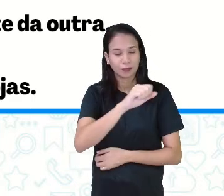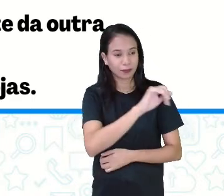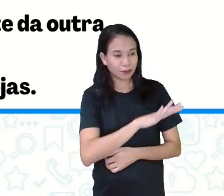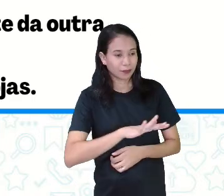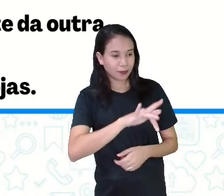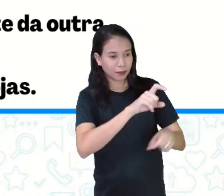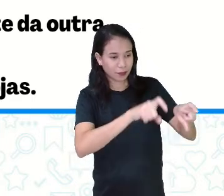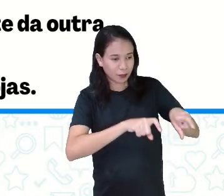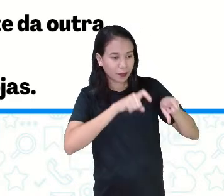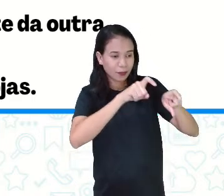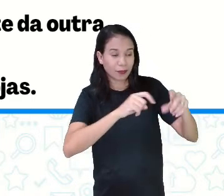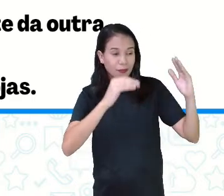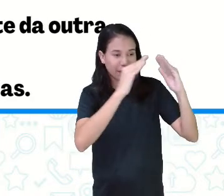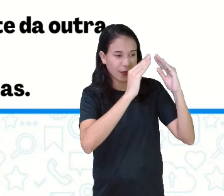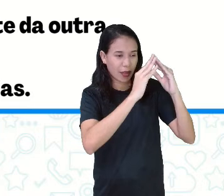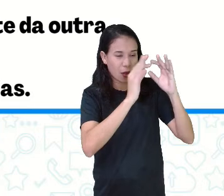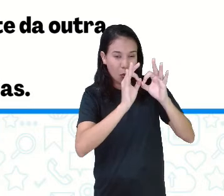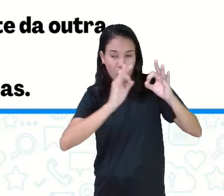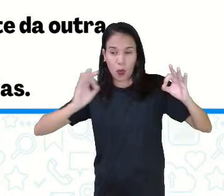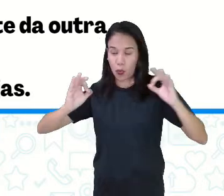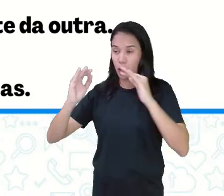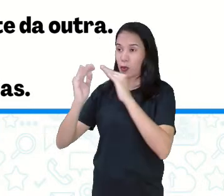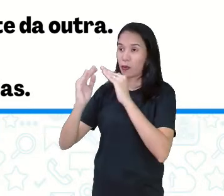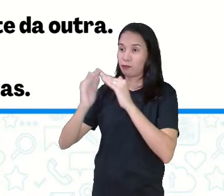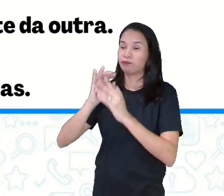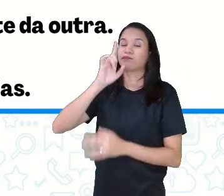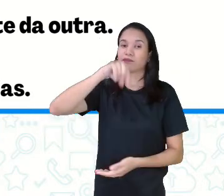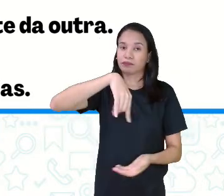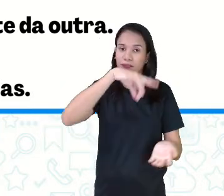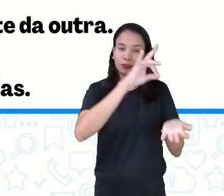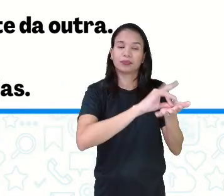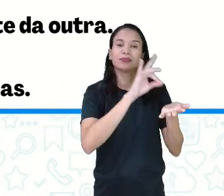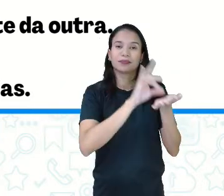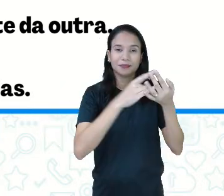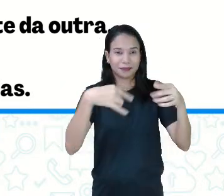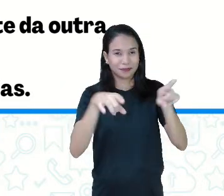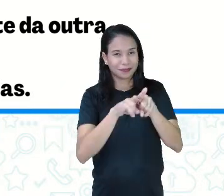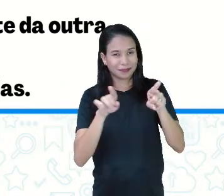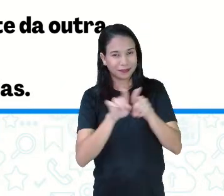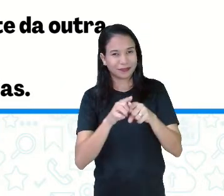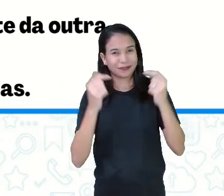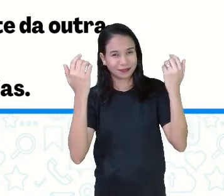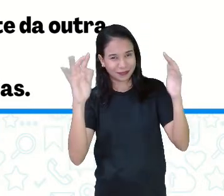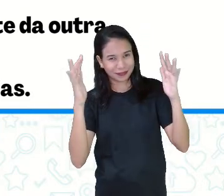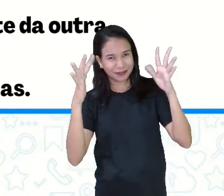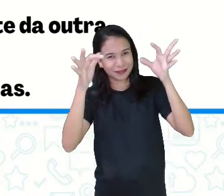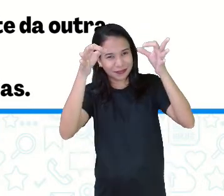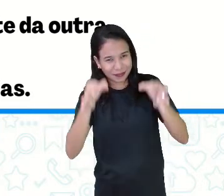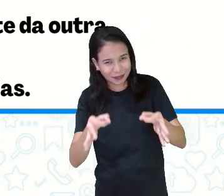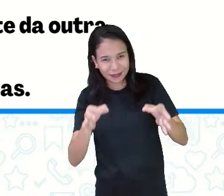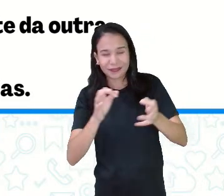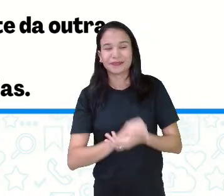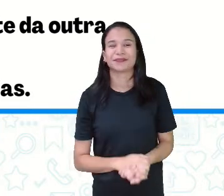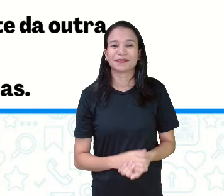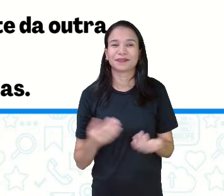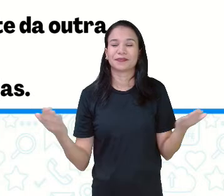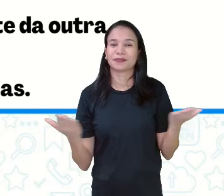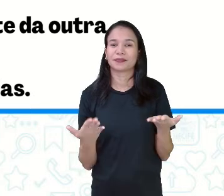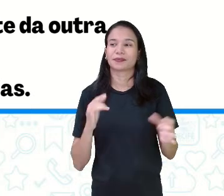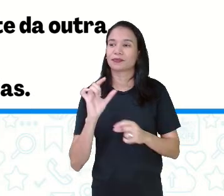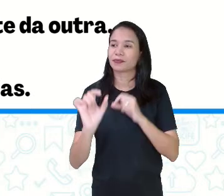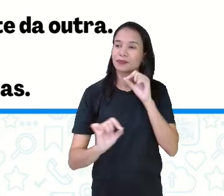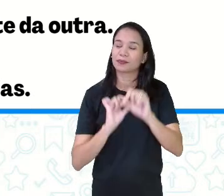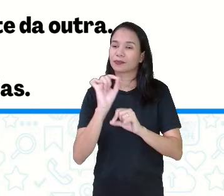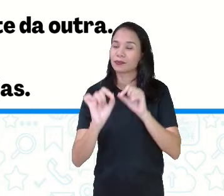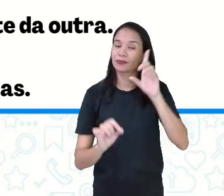uma casa fica distante da outra. É verdadeiro, sim. Certíssimo, Jaziel. E aí, vem